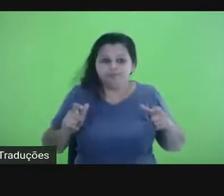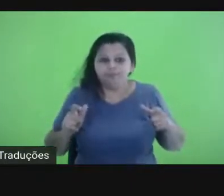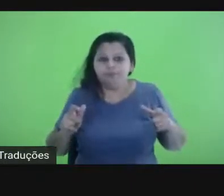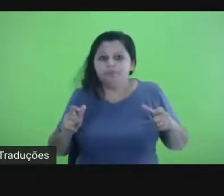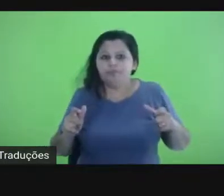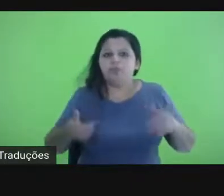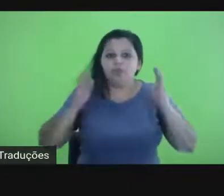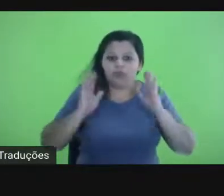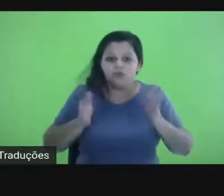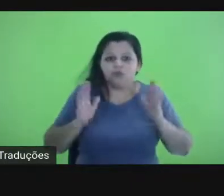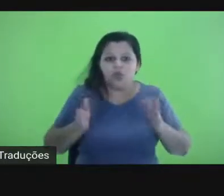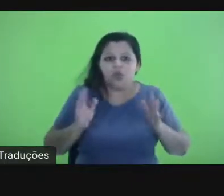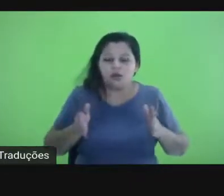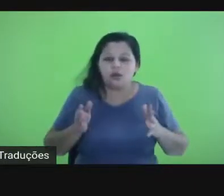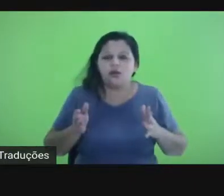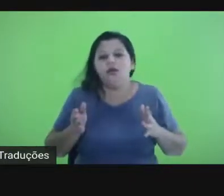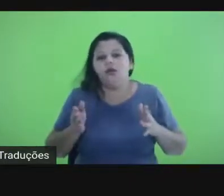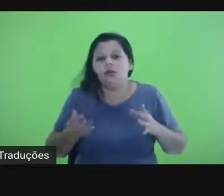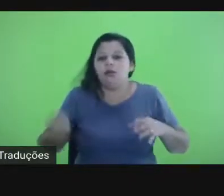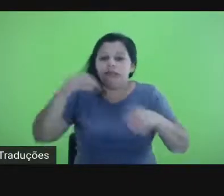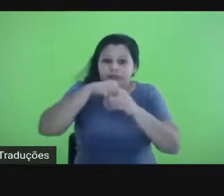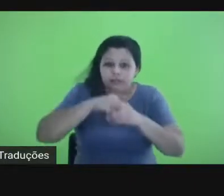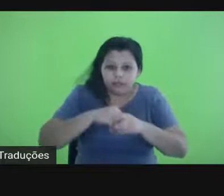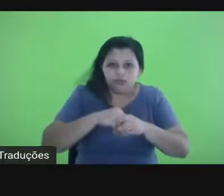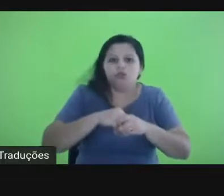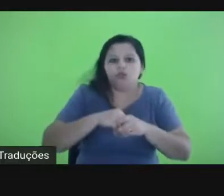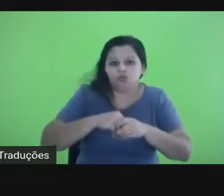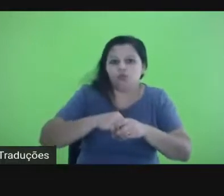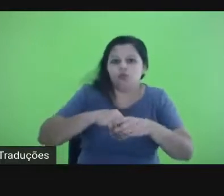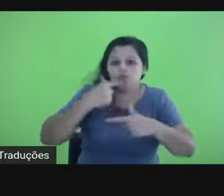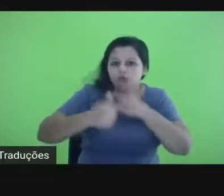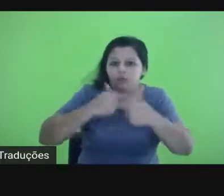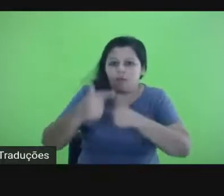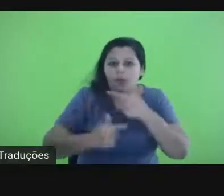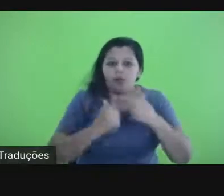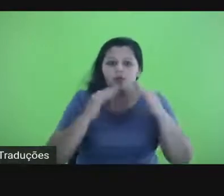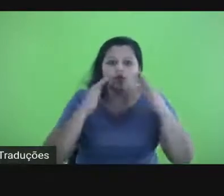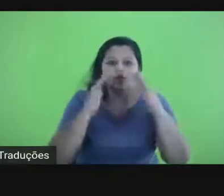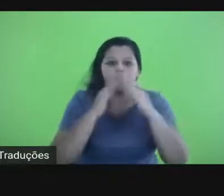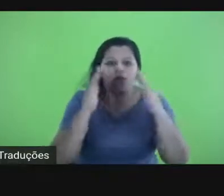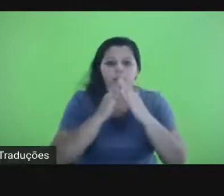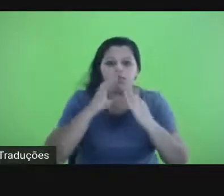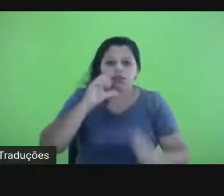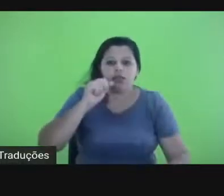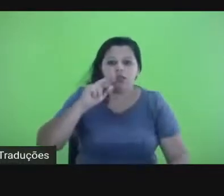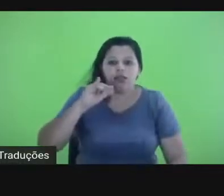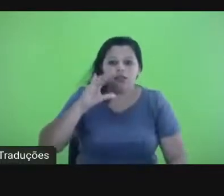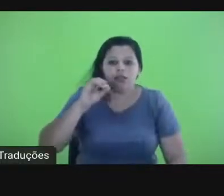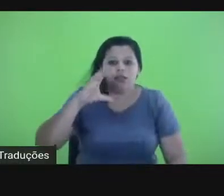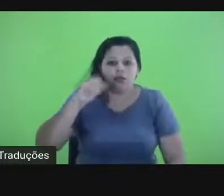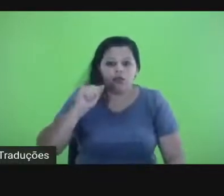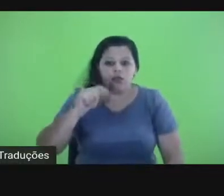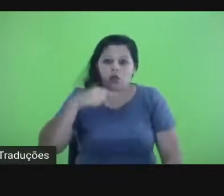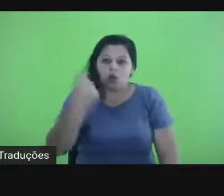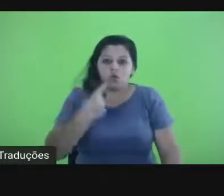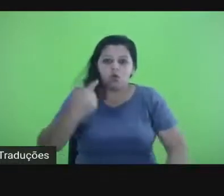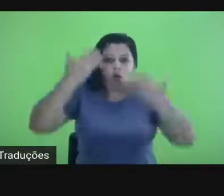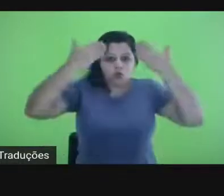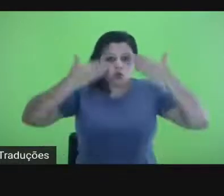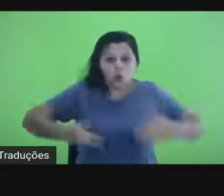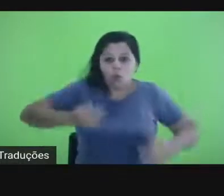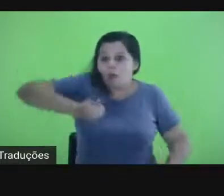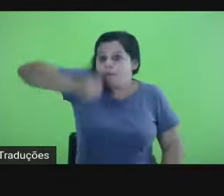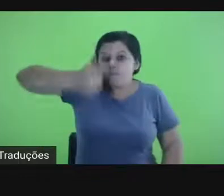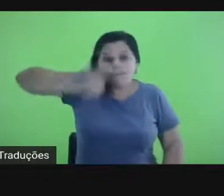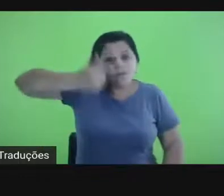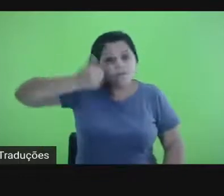dentro do escopo de trabalho da exposição Casa Carioca. Né? O corpo é nosso primeiro lugar no mundo, é o seu primeiro lugar